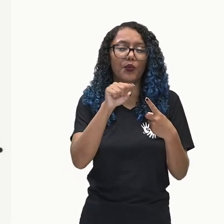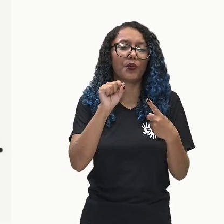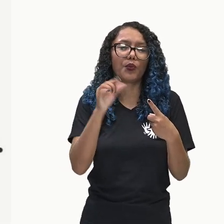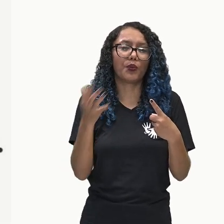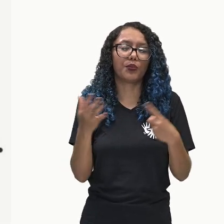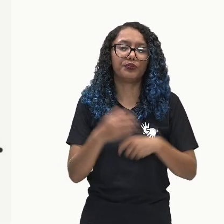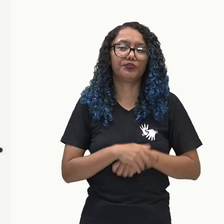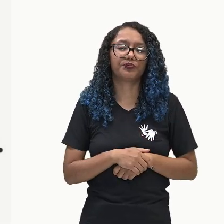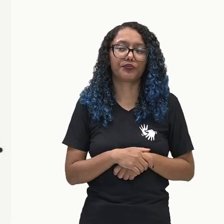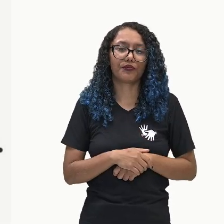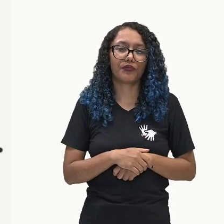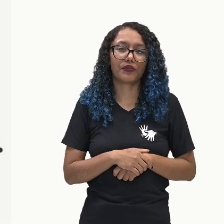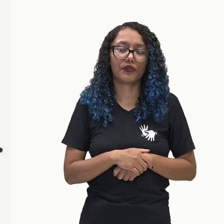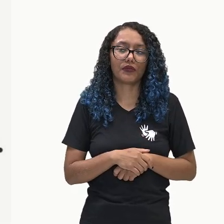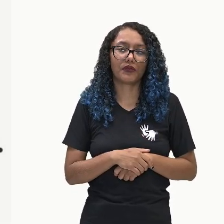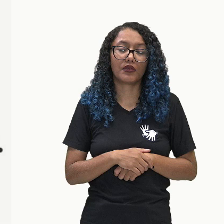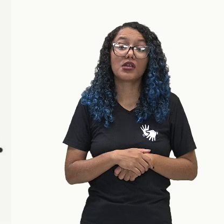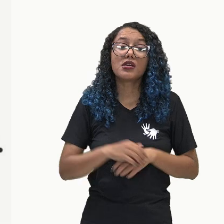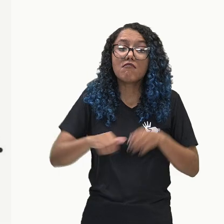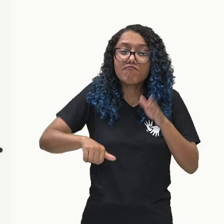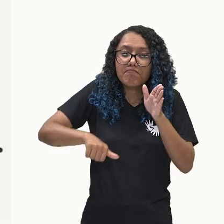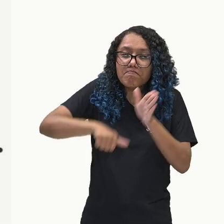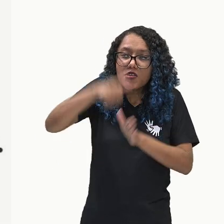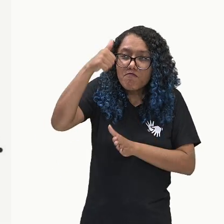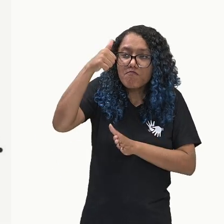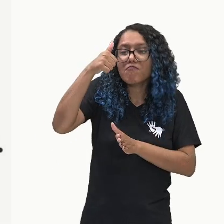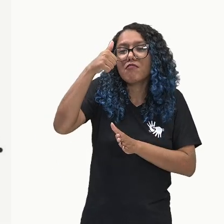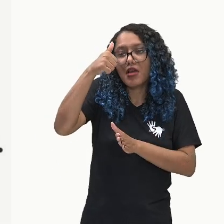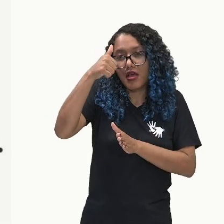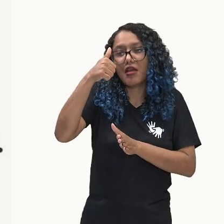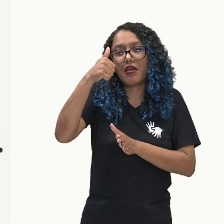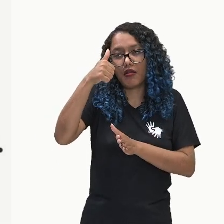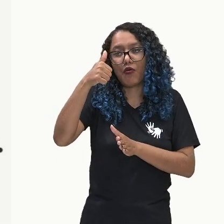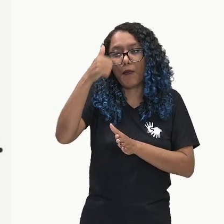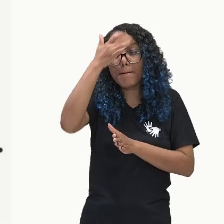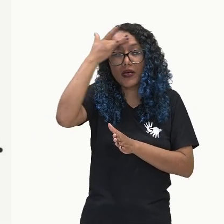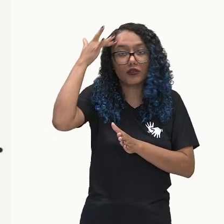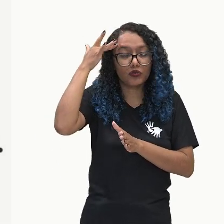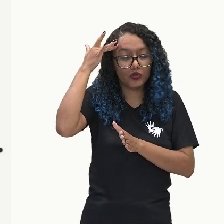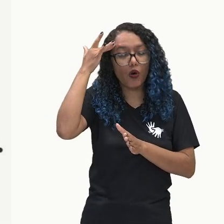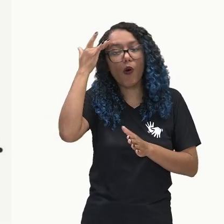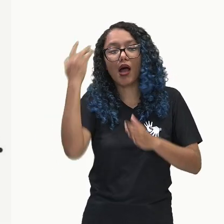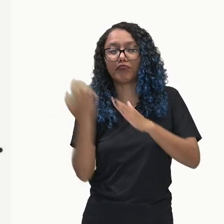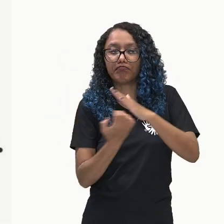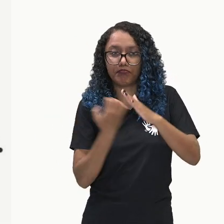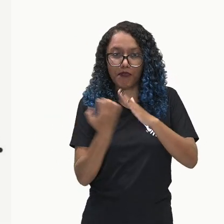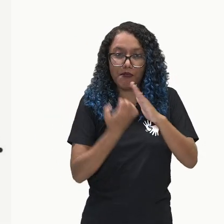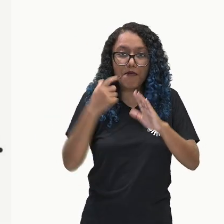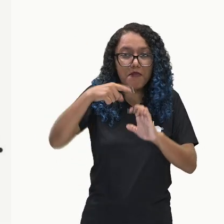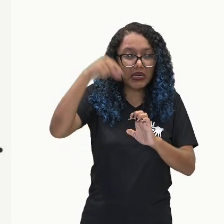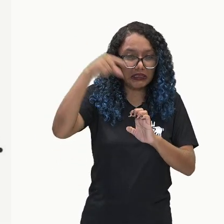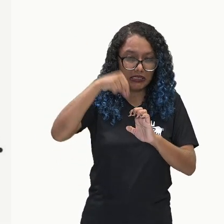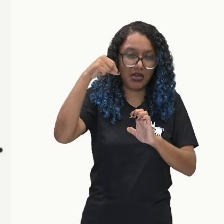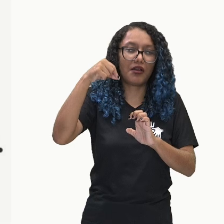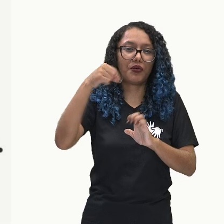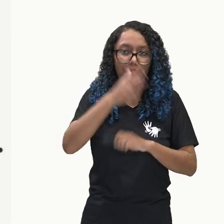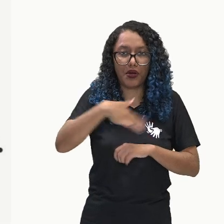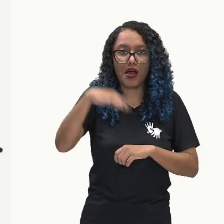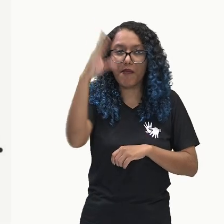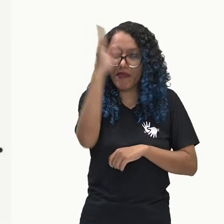muitos o primeiro grande empreendedor do Brasil. Ele, então,